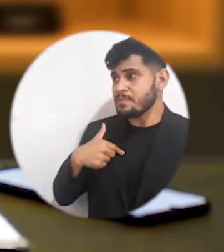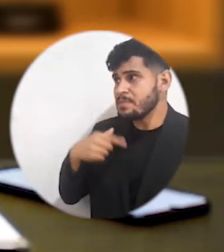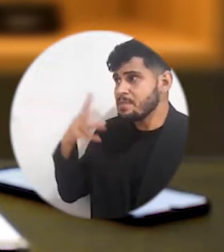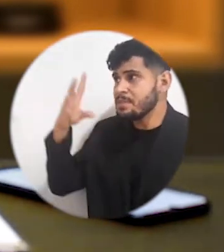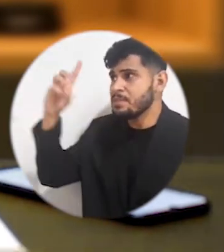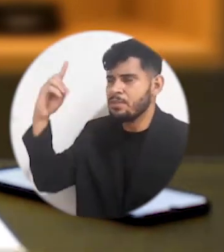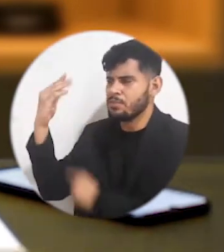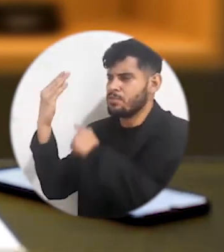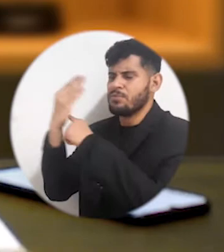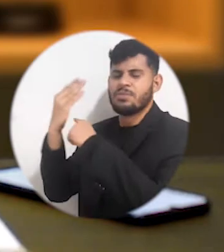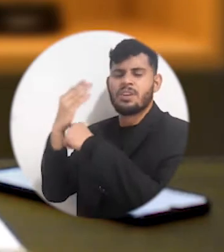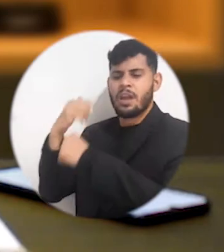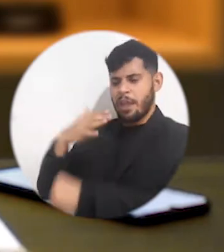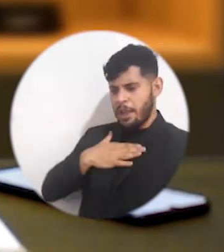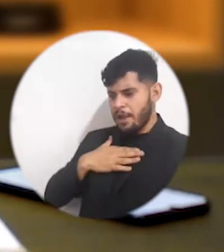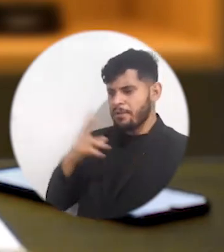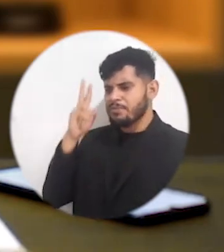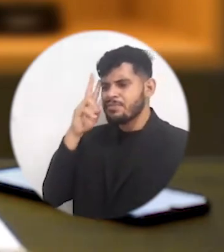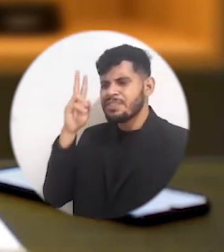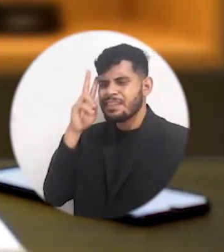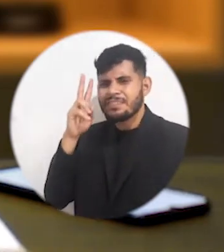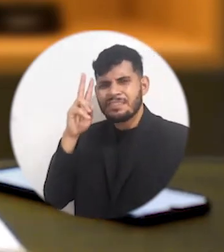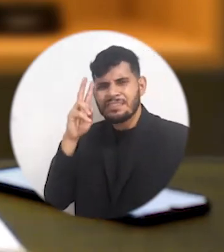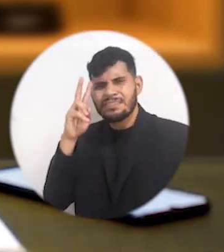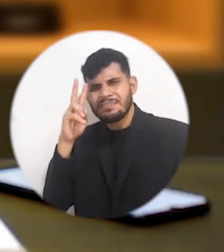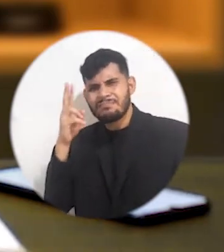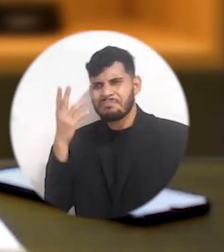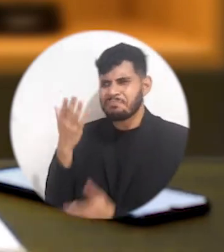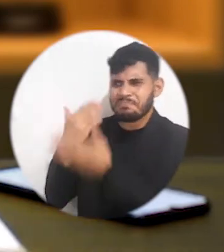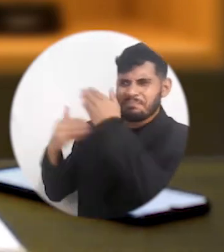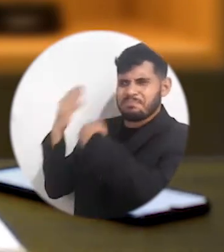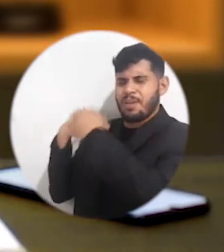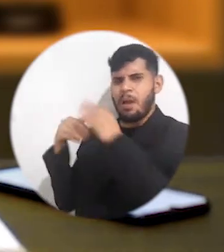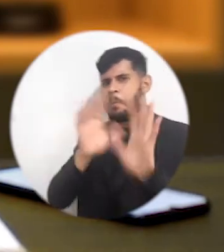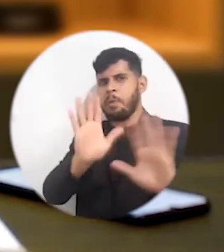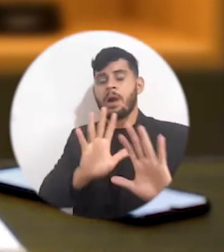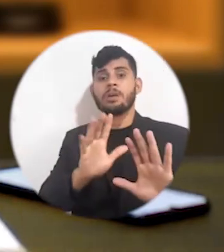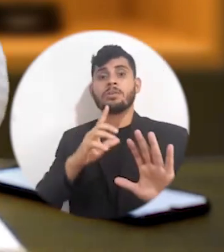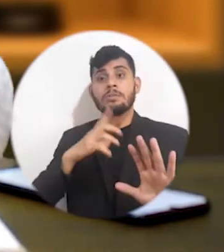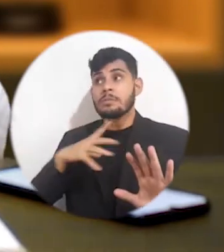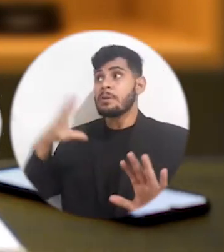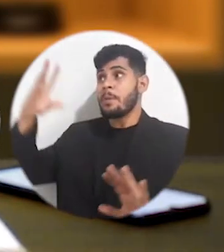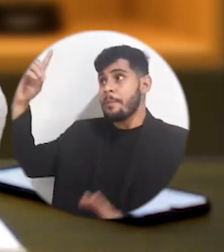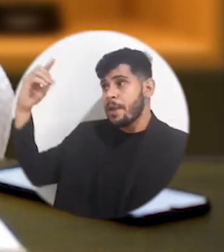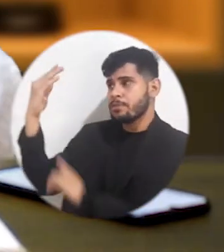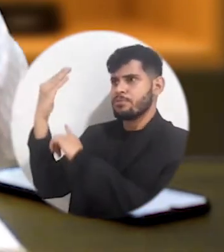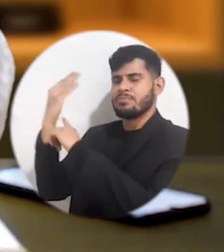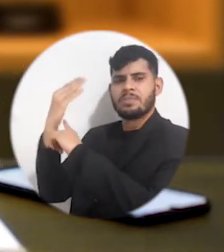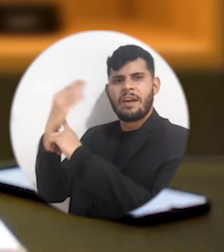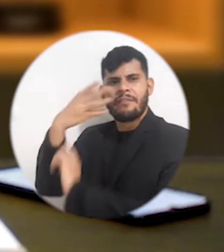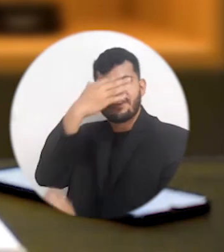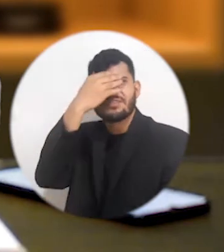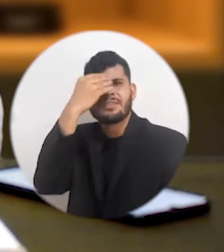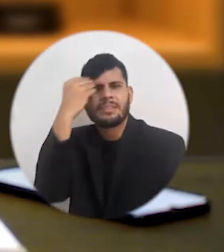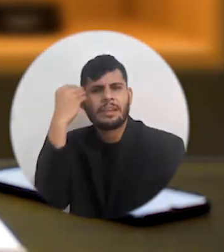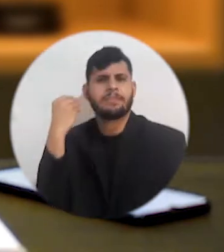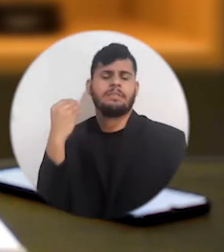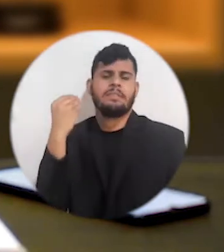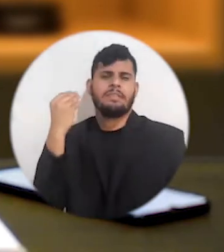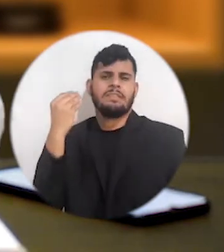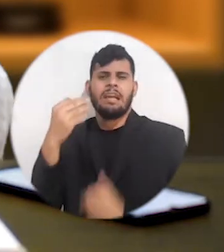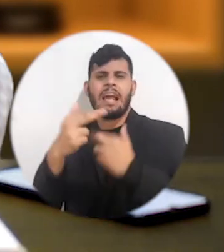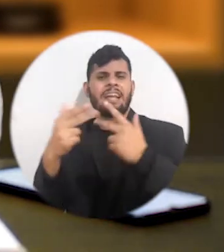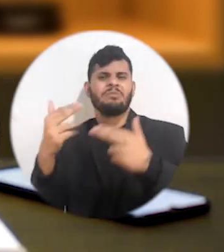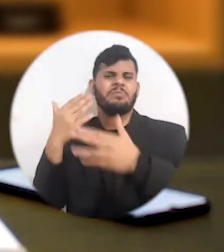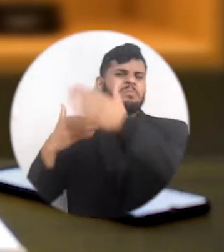fez esquecer. Então quer dizer, está muito bem claro, somente Deus pode lhe ajudar a você esquecer as coisas